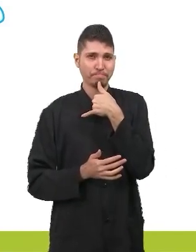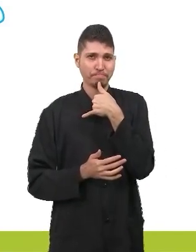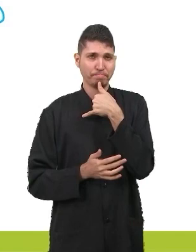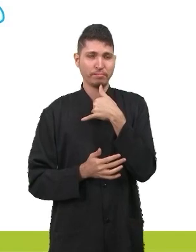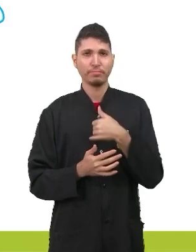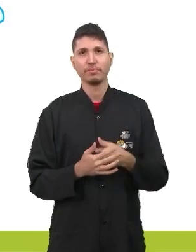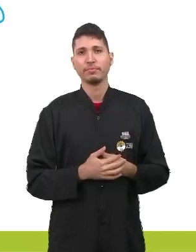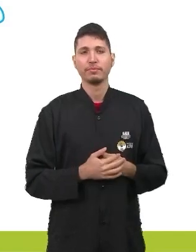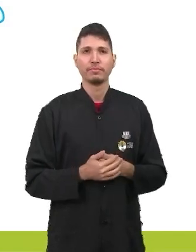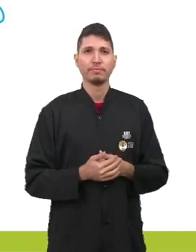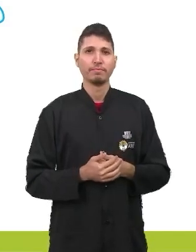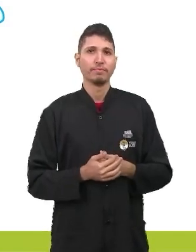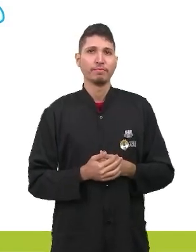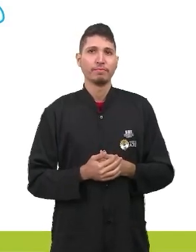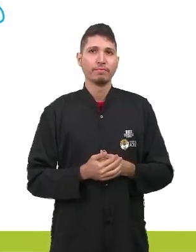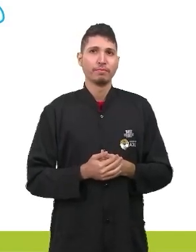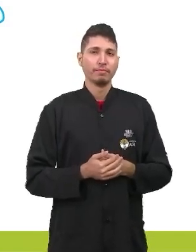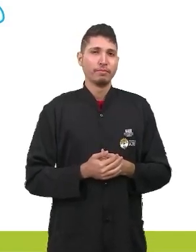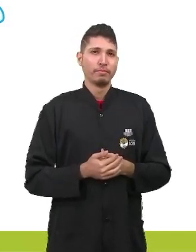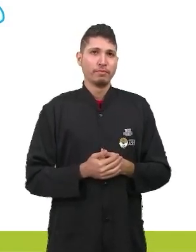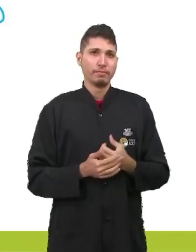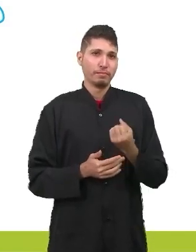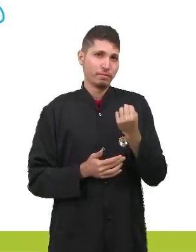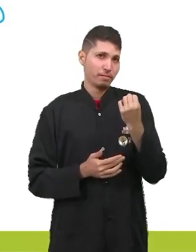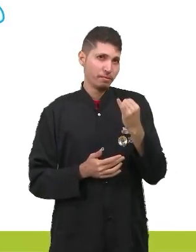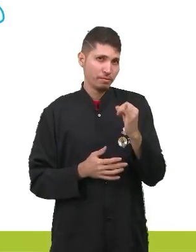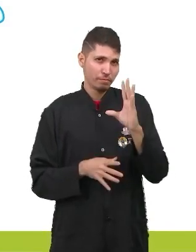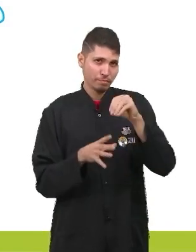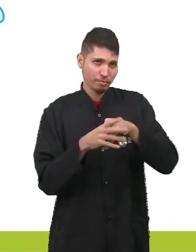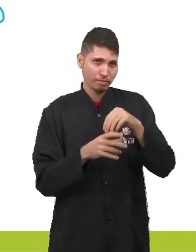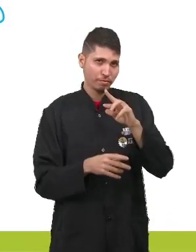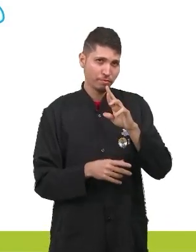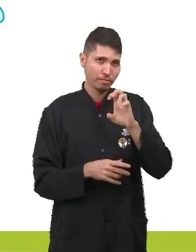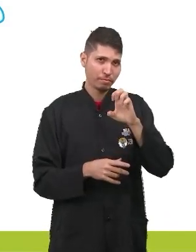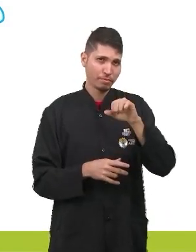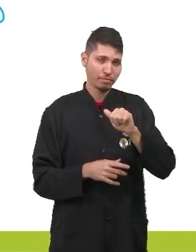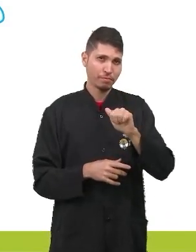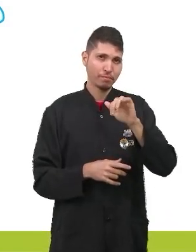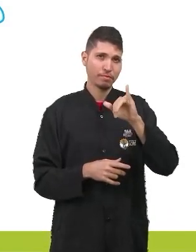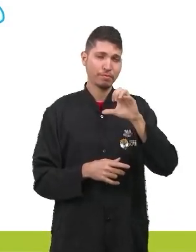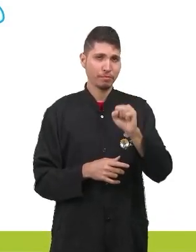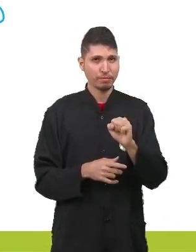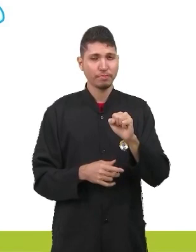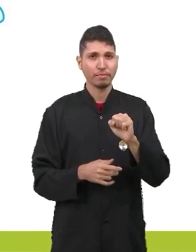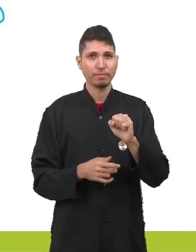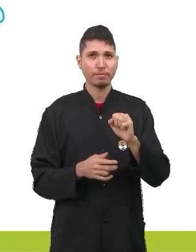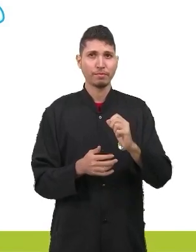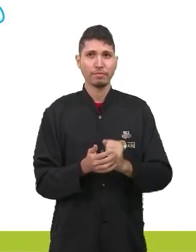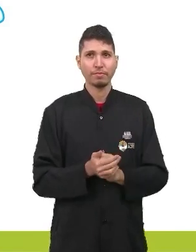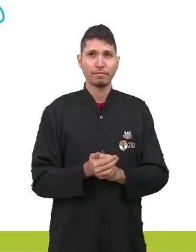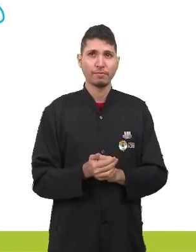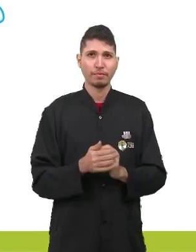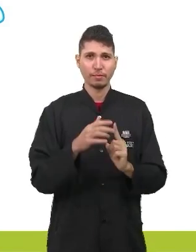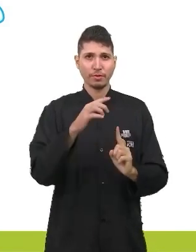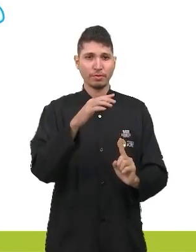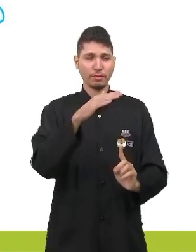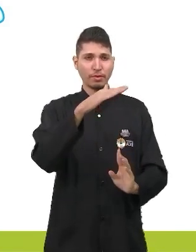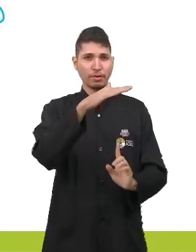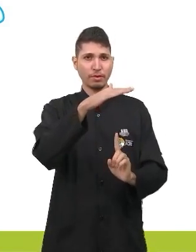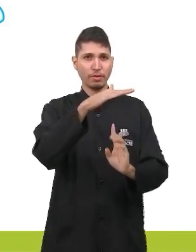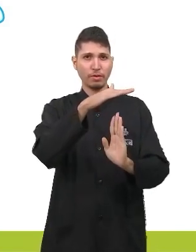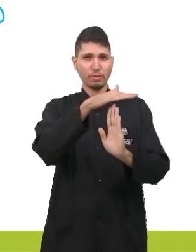eixo. E se ele não pertence aos reais, ou seja, não tem ponto comum, você vai perceber claramente que ele não vai tocar o eixo aí, ó, tá